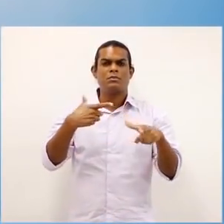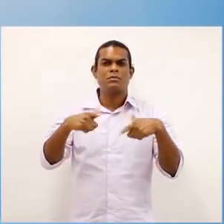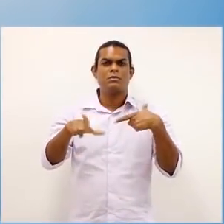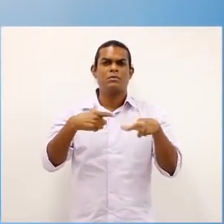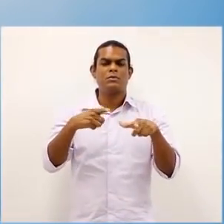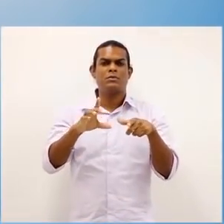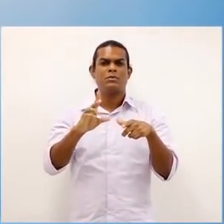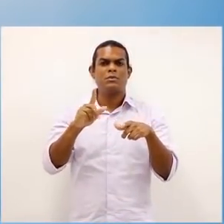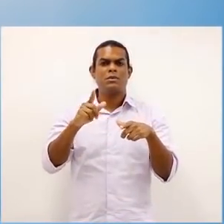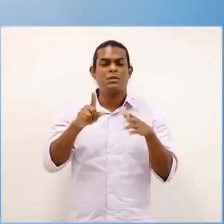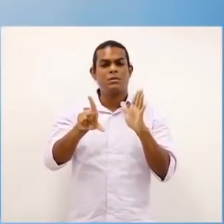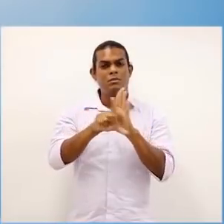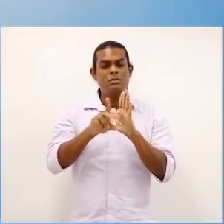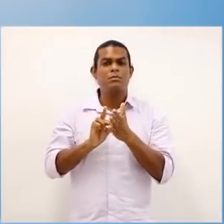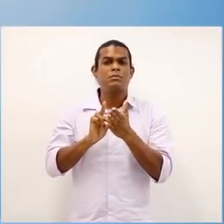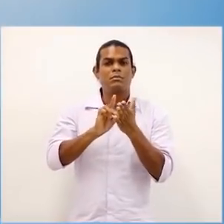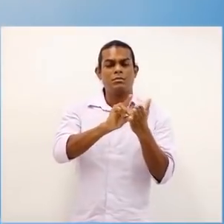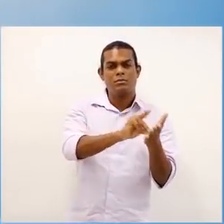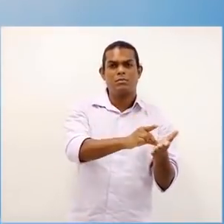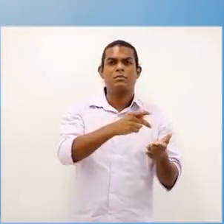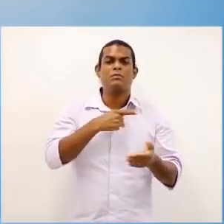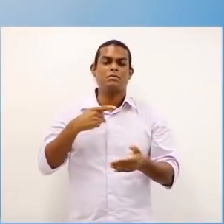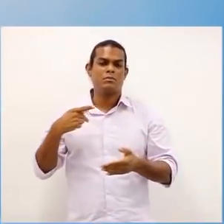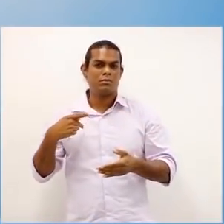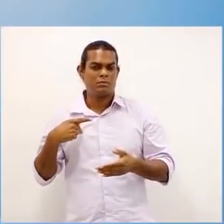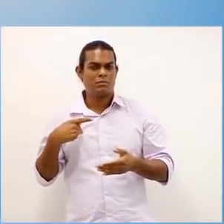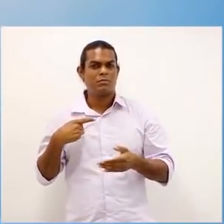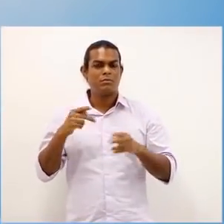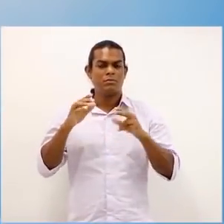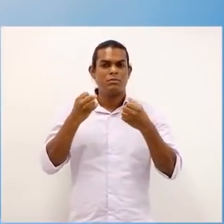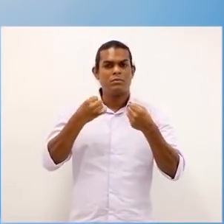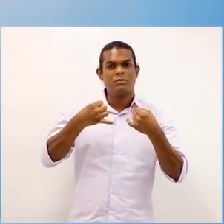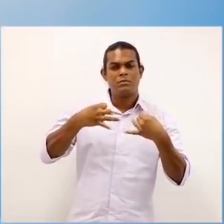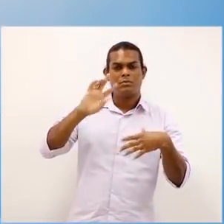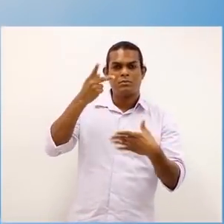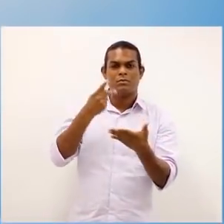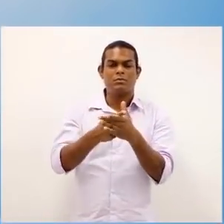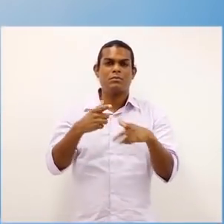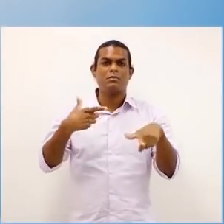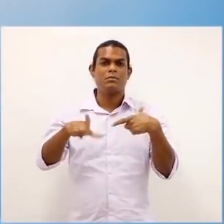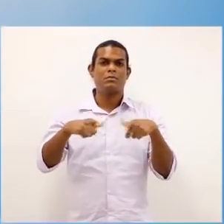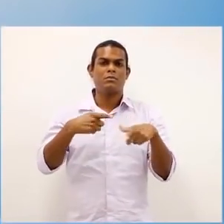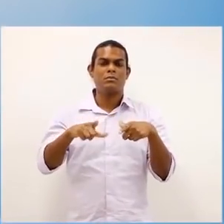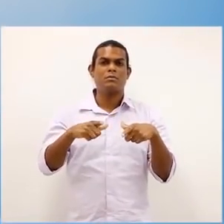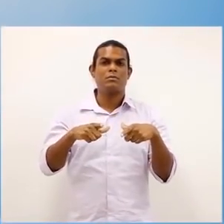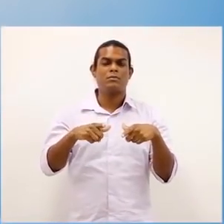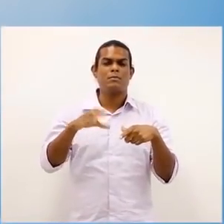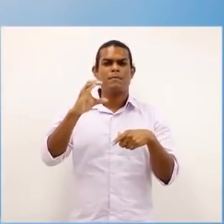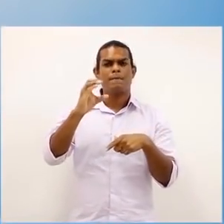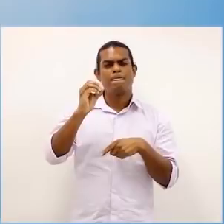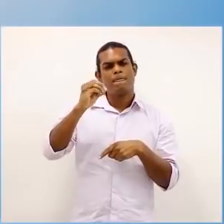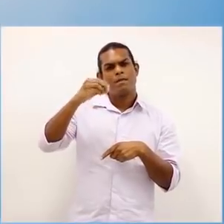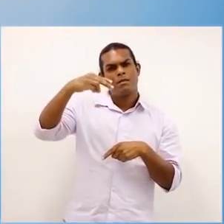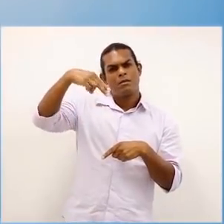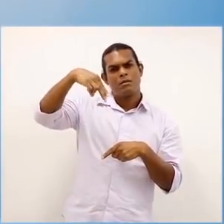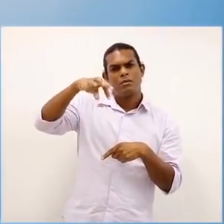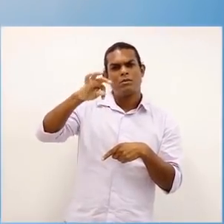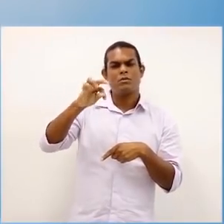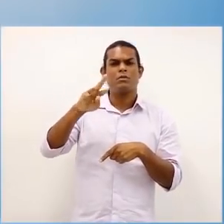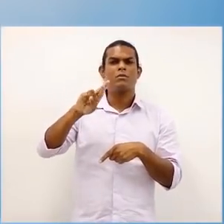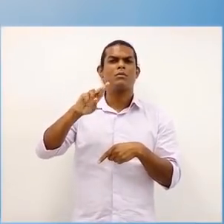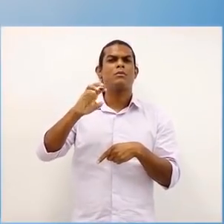legislação aplicada à saúde ocupacional, que versa sobre o acidente do trabalho, e o Programa de Controle Médico e Saúde